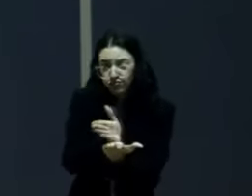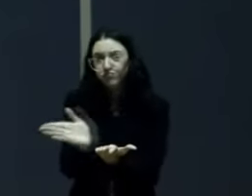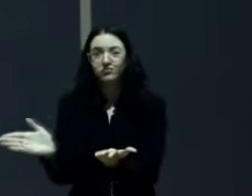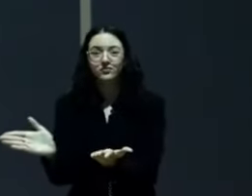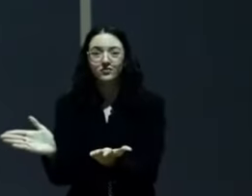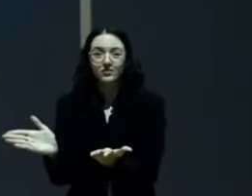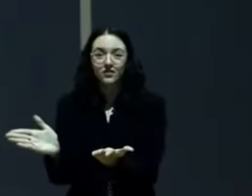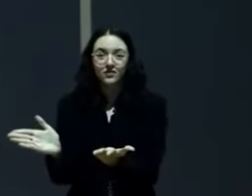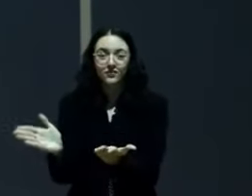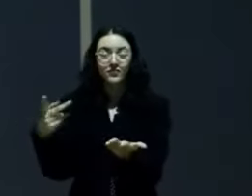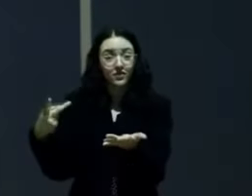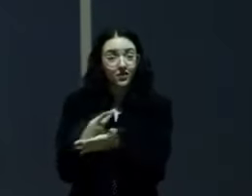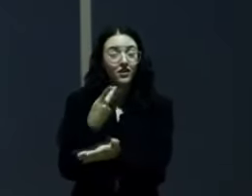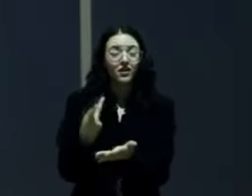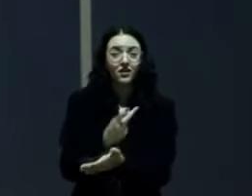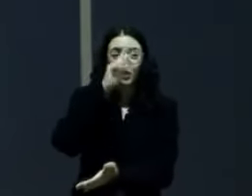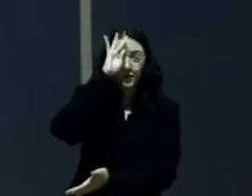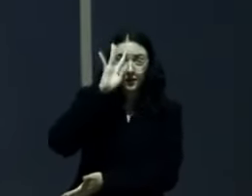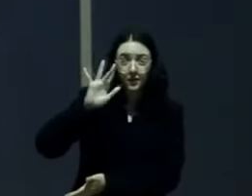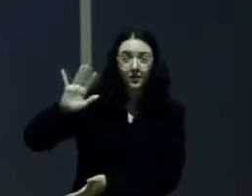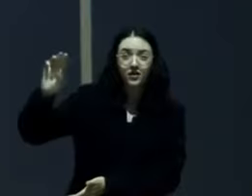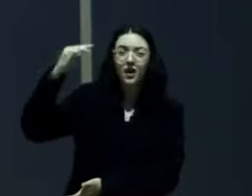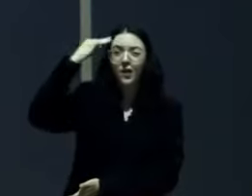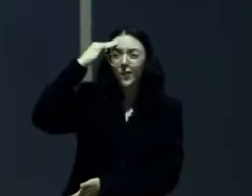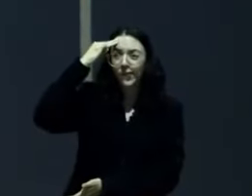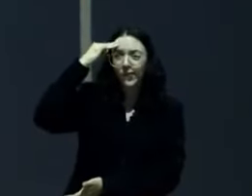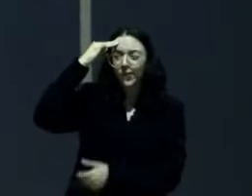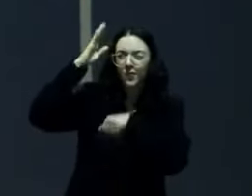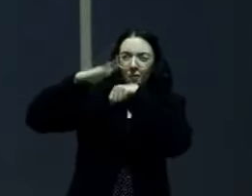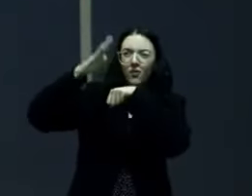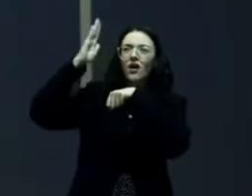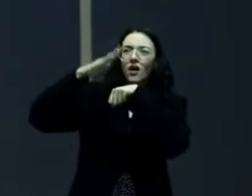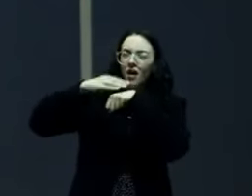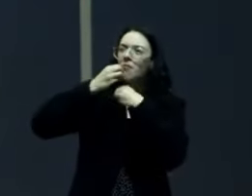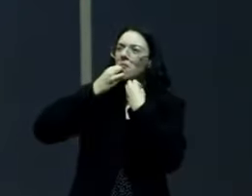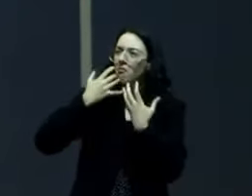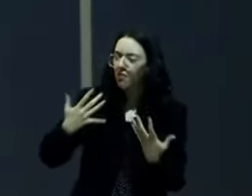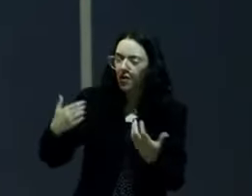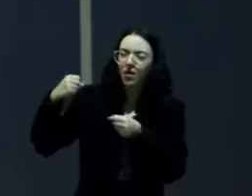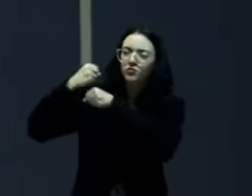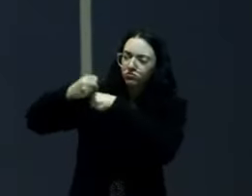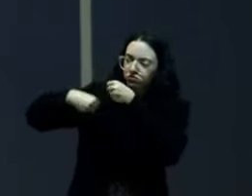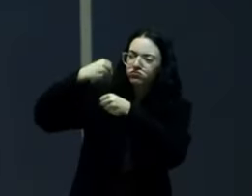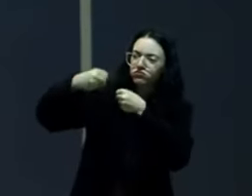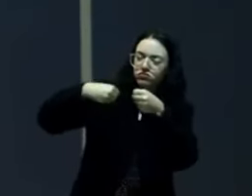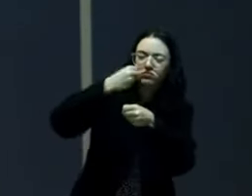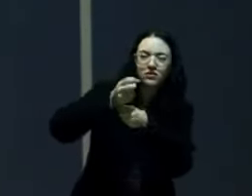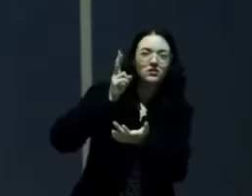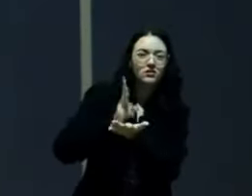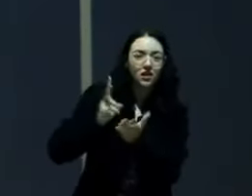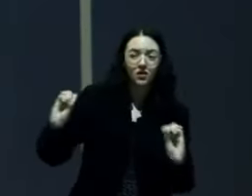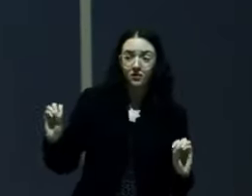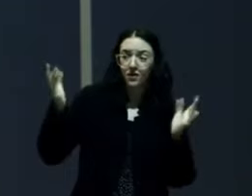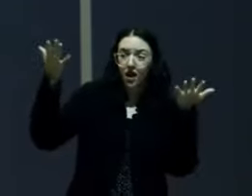Mesmo achando que já são maduros, mesmo achando que já há tantos e tantos anos participando dessa celebração, vocês se